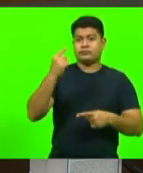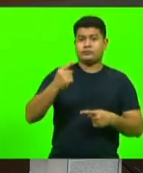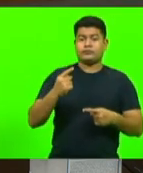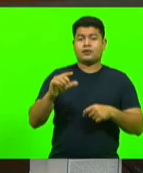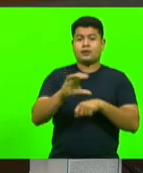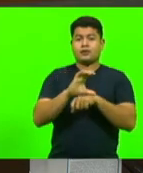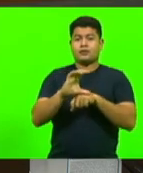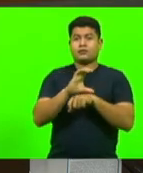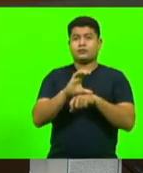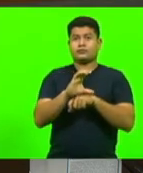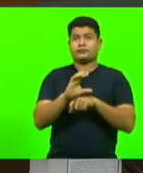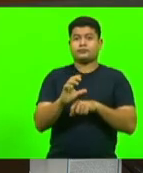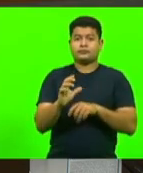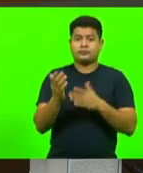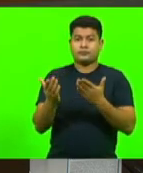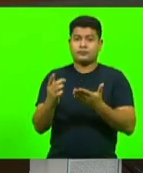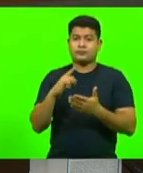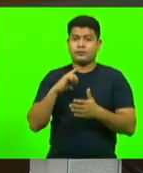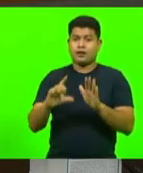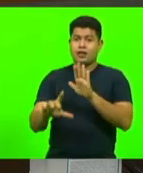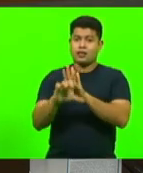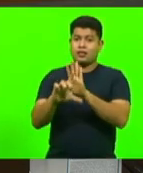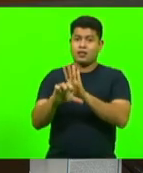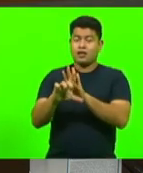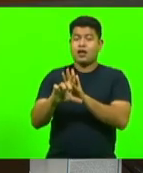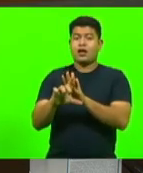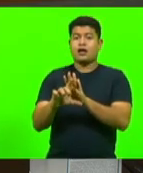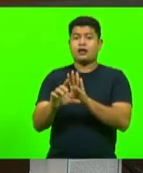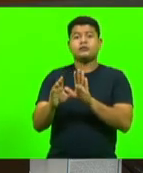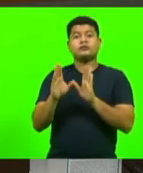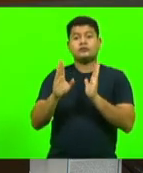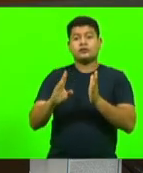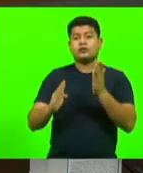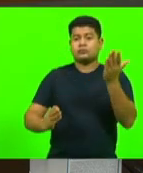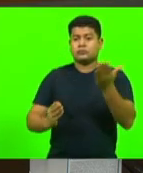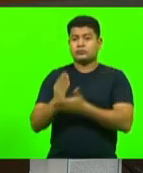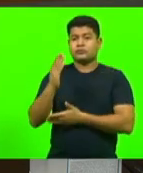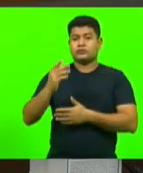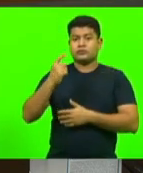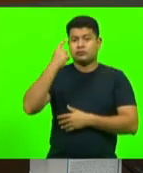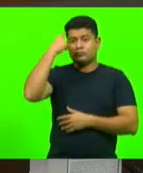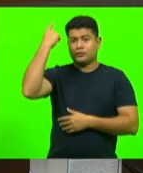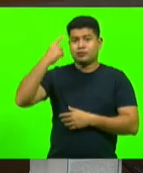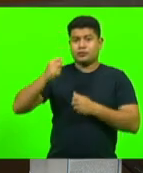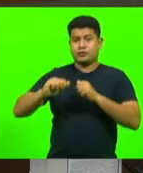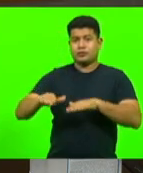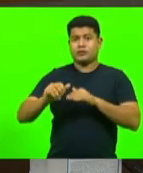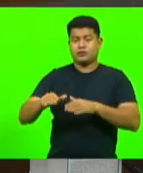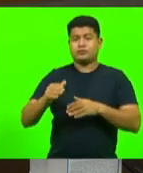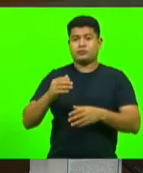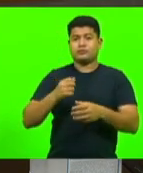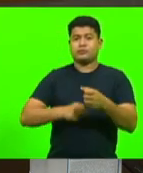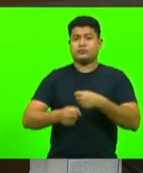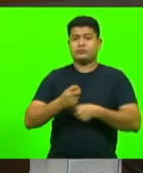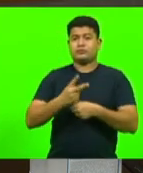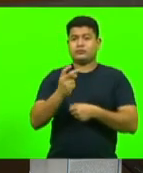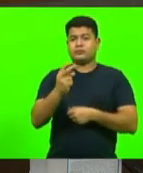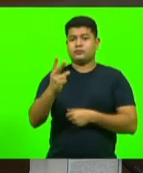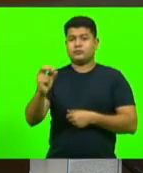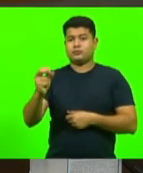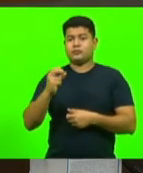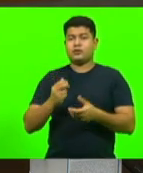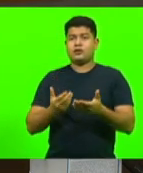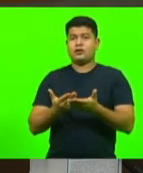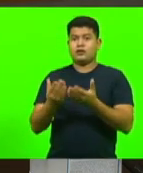Constituição na hipótese de haver lei específica vigente de 1º de setembro de 2020 que tem a concedidos os benefícios